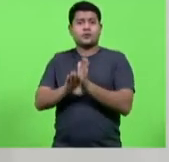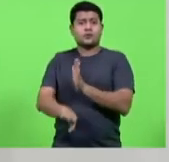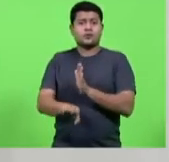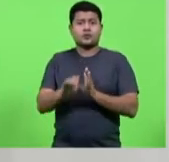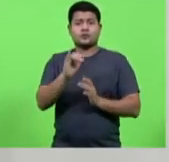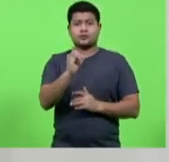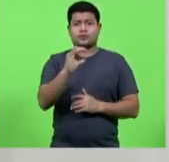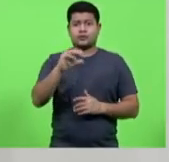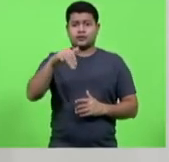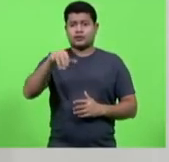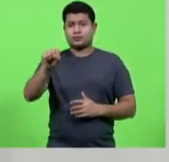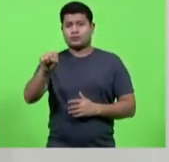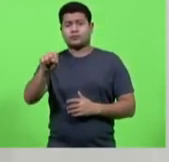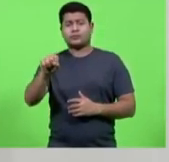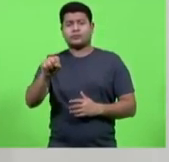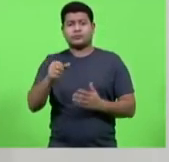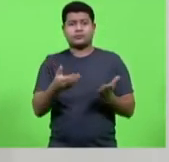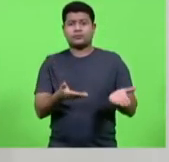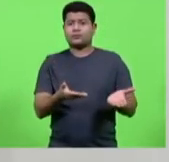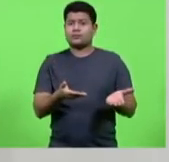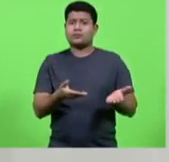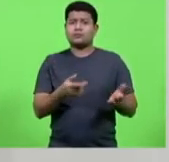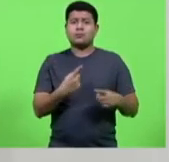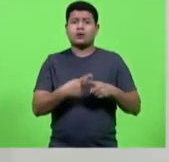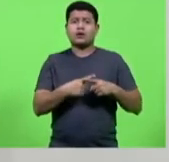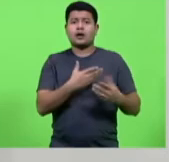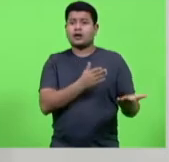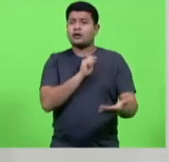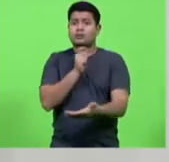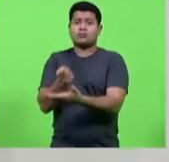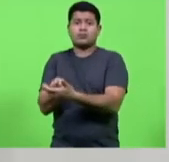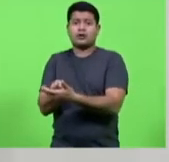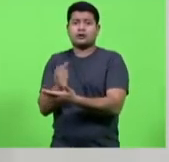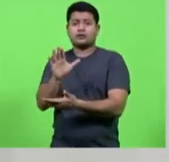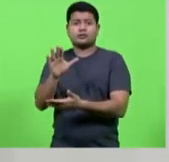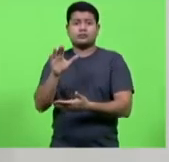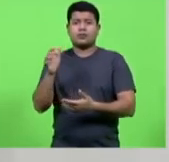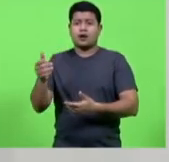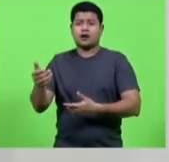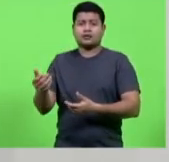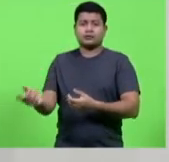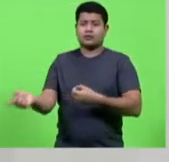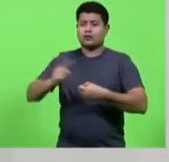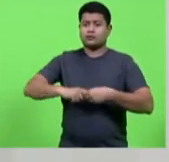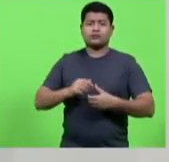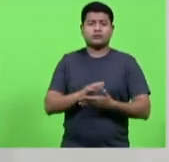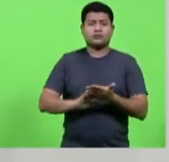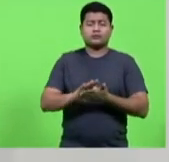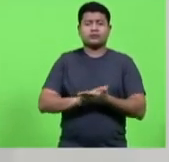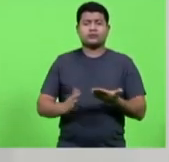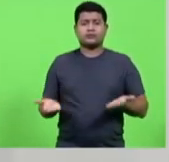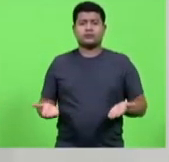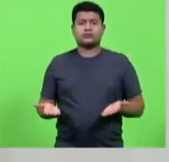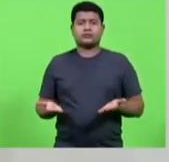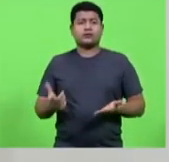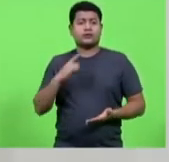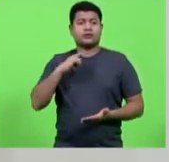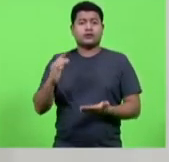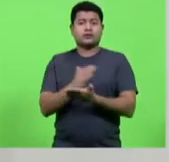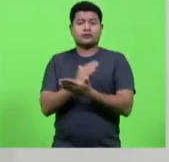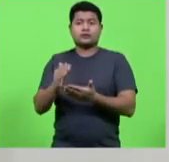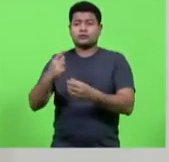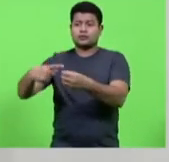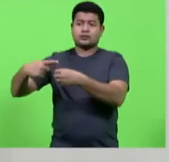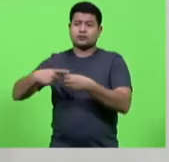dele. Ele está pagando por um serviço e não está recebendo. E tem cidades do estado de Santa